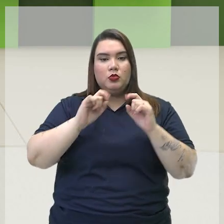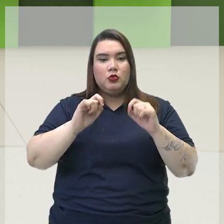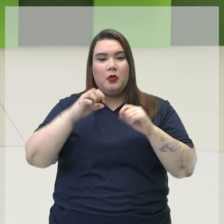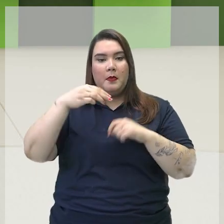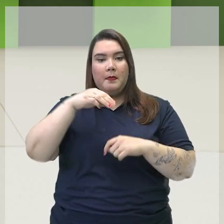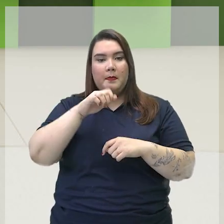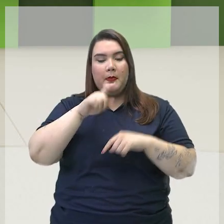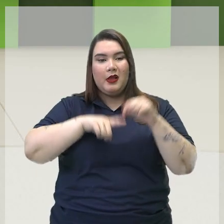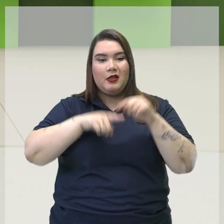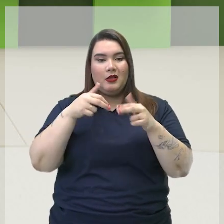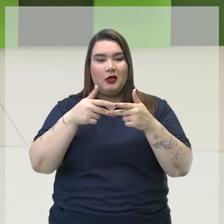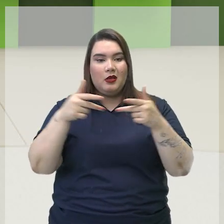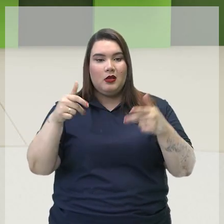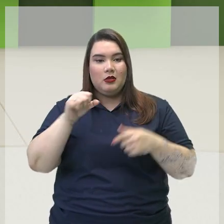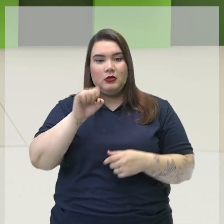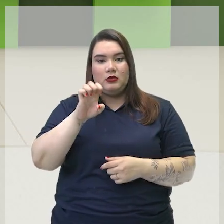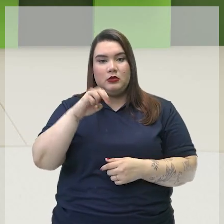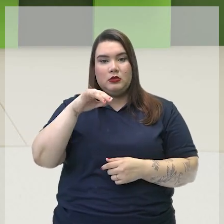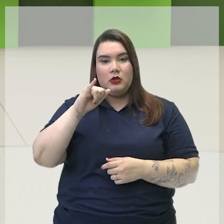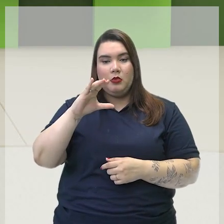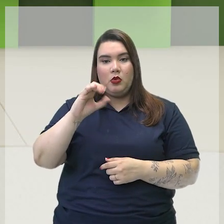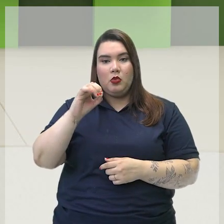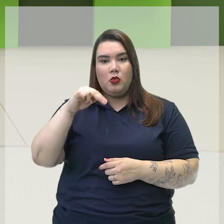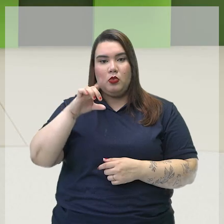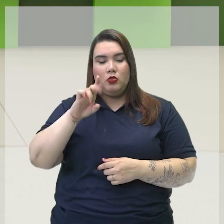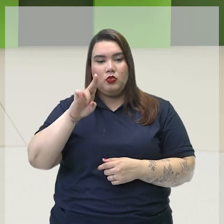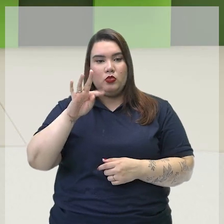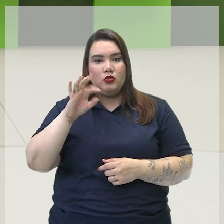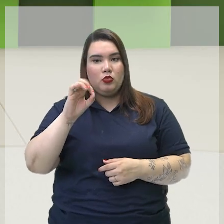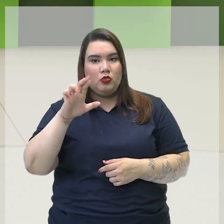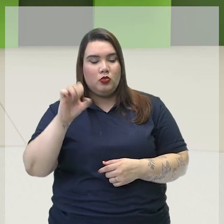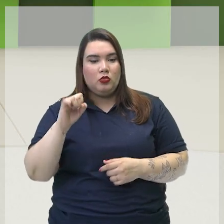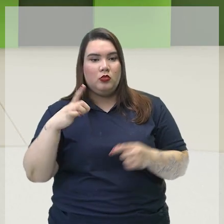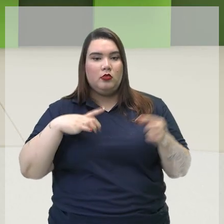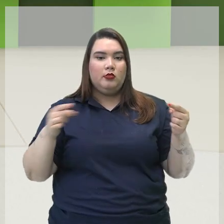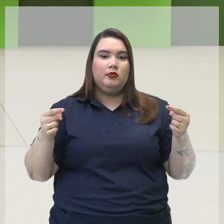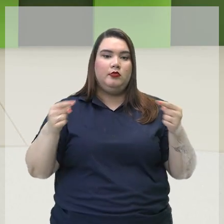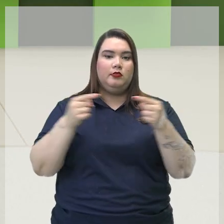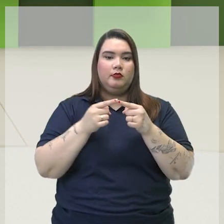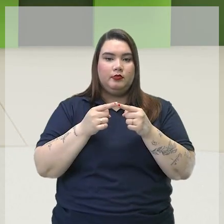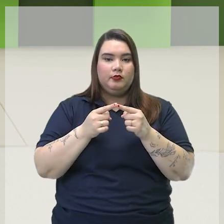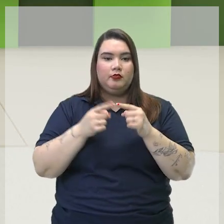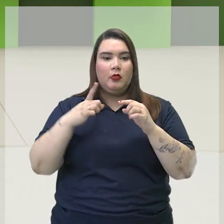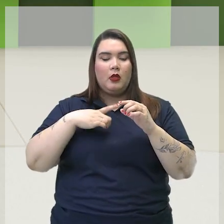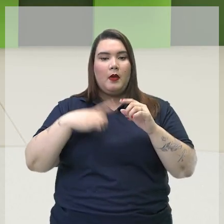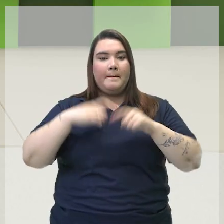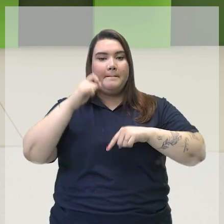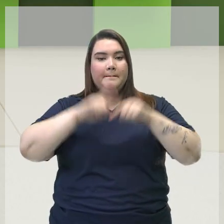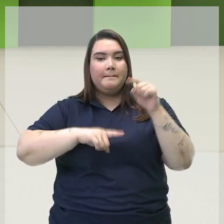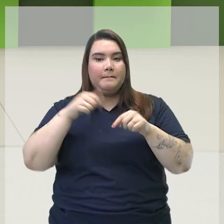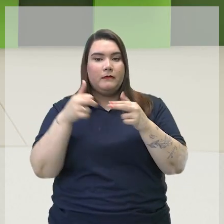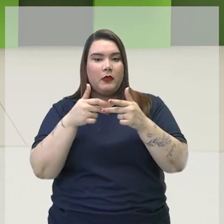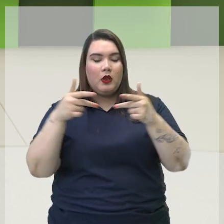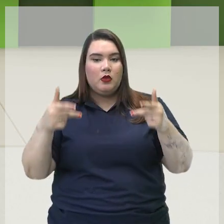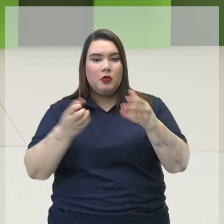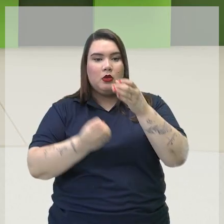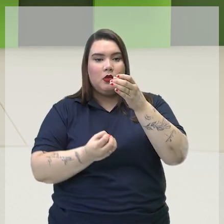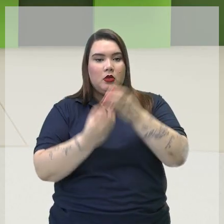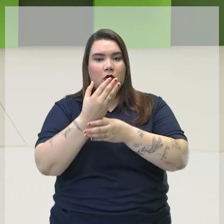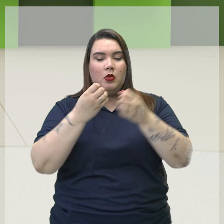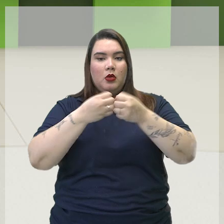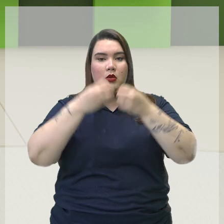silício. Cada célula fotovoltaica contém camadas de materiais